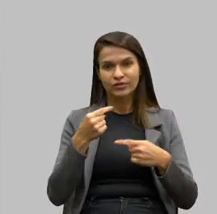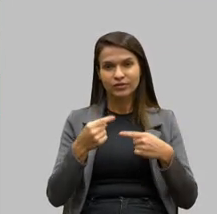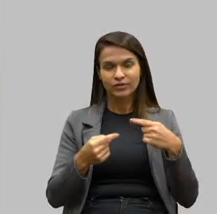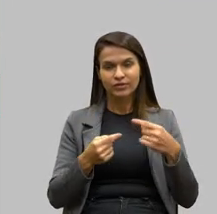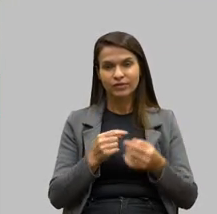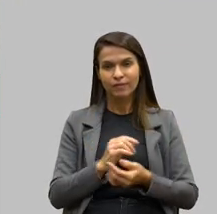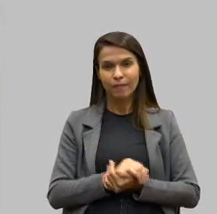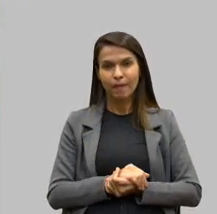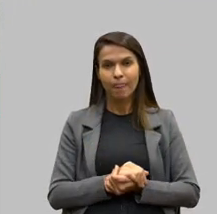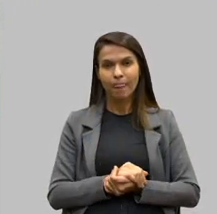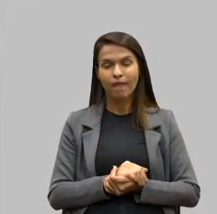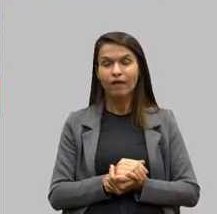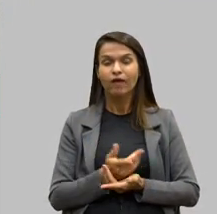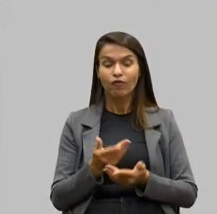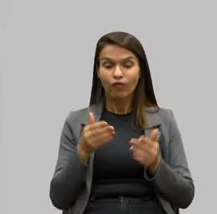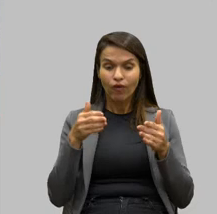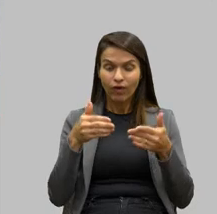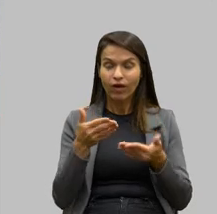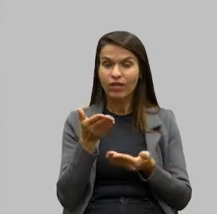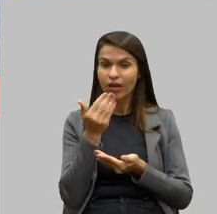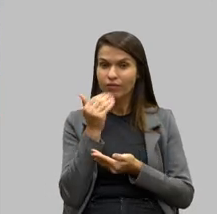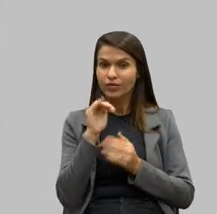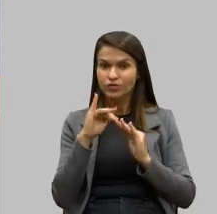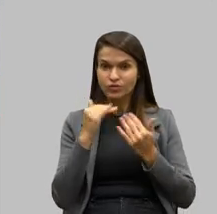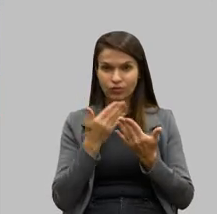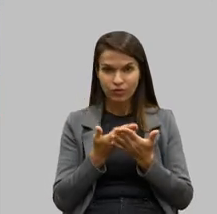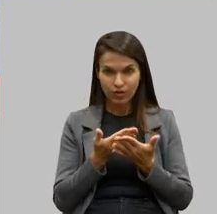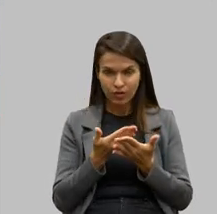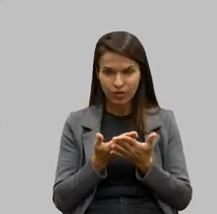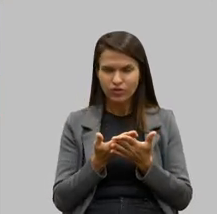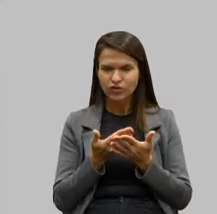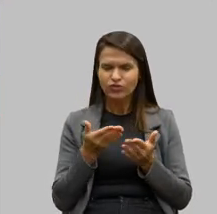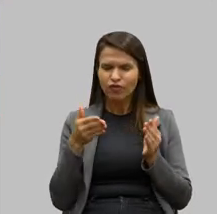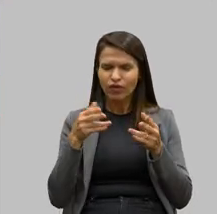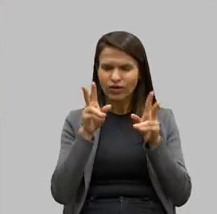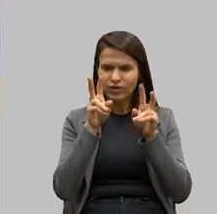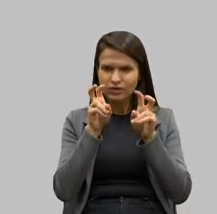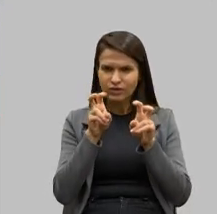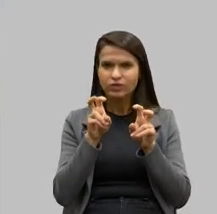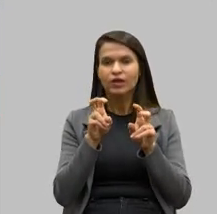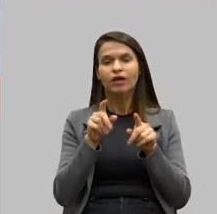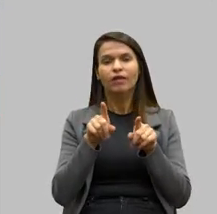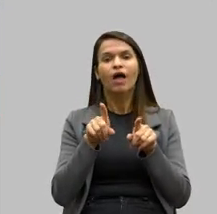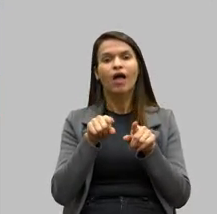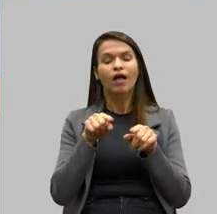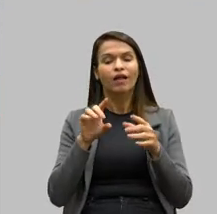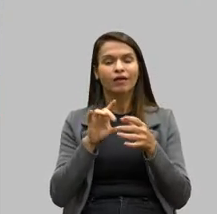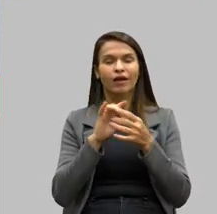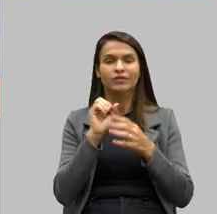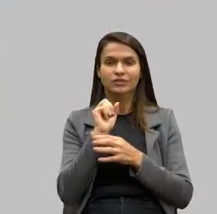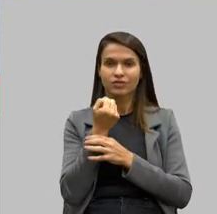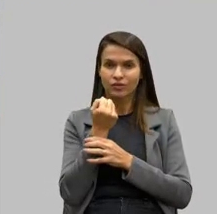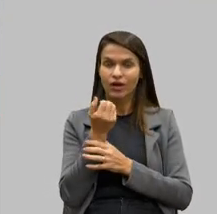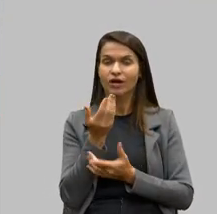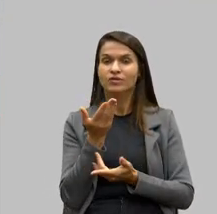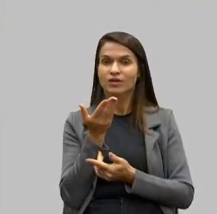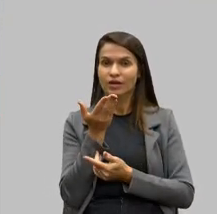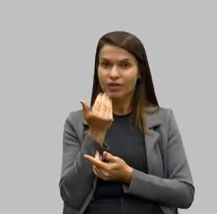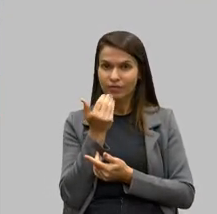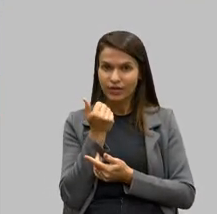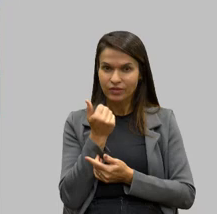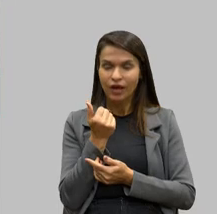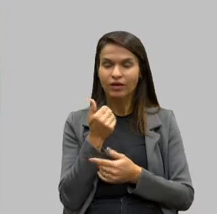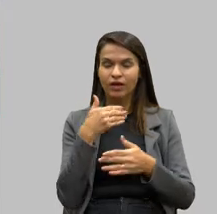de alimentação escolar, porque, quando a gente fala de alimentação escolar, nós estamos falando de segurança alimentar e, nessa construção